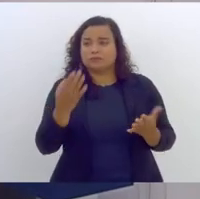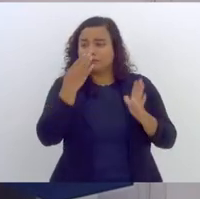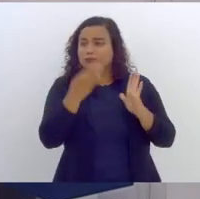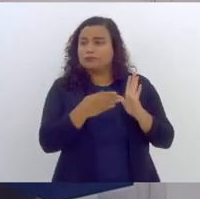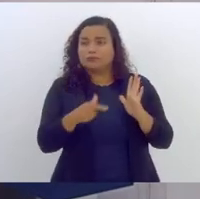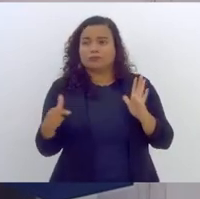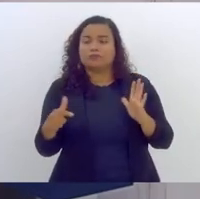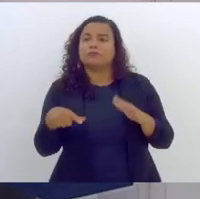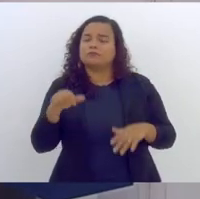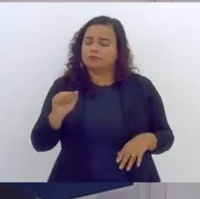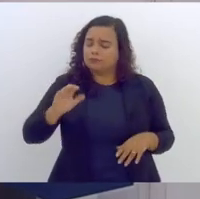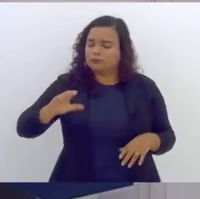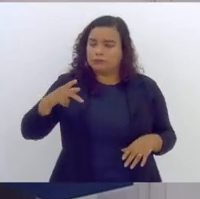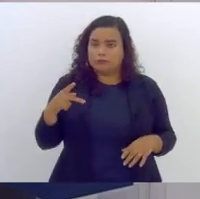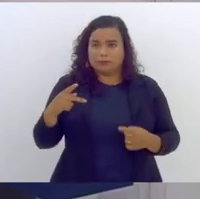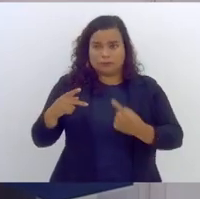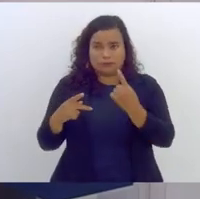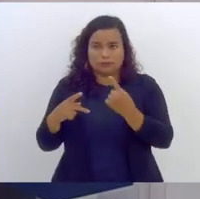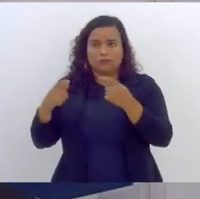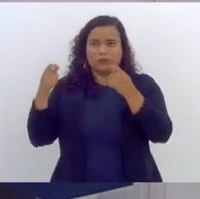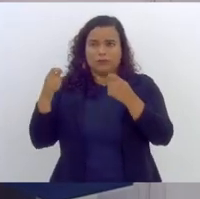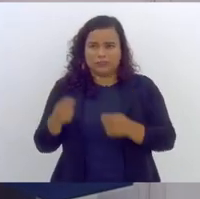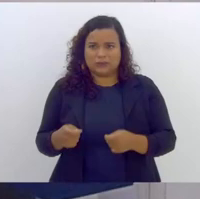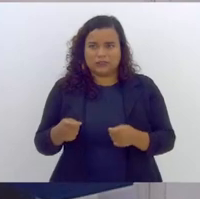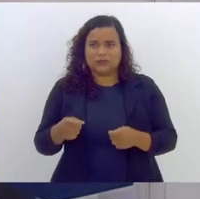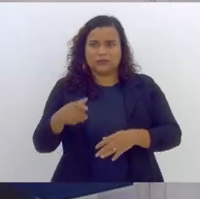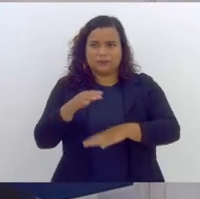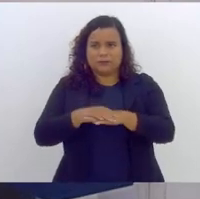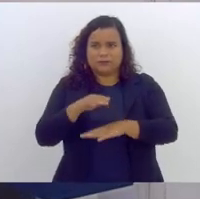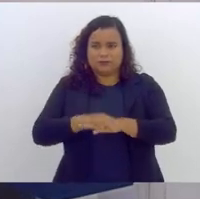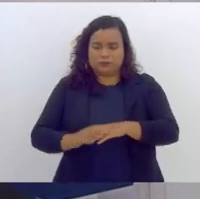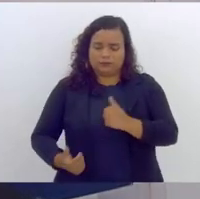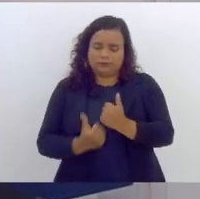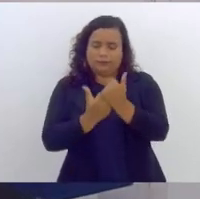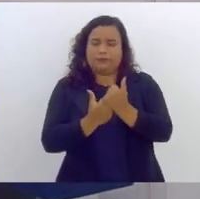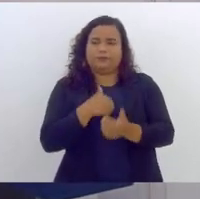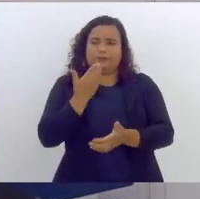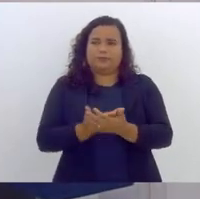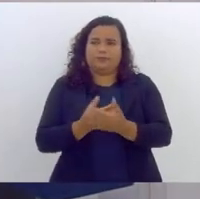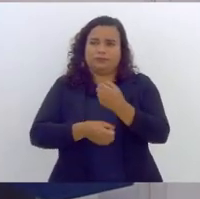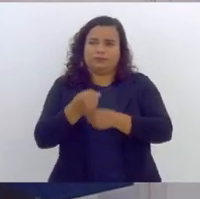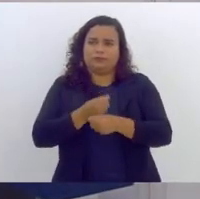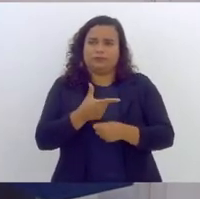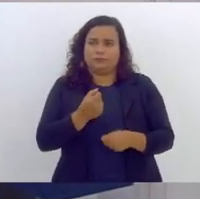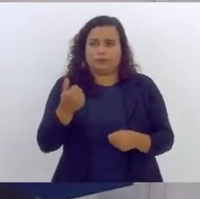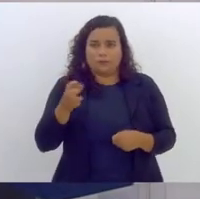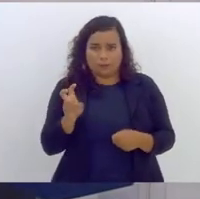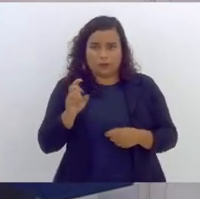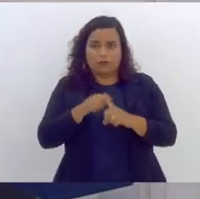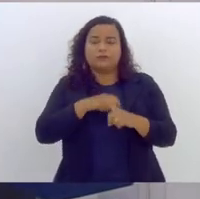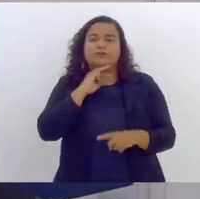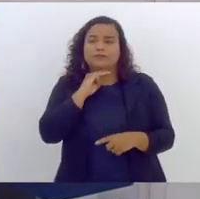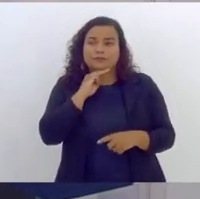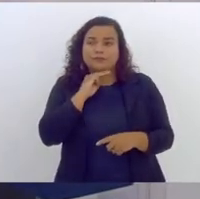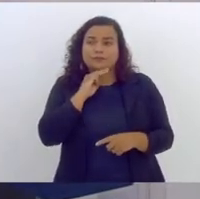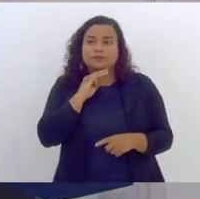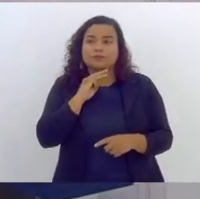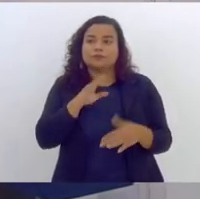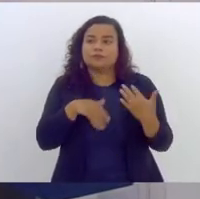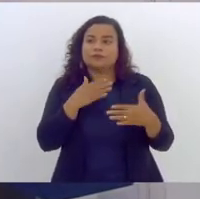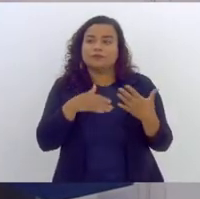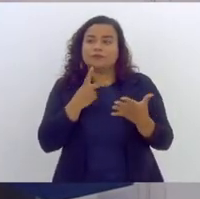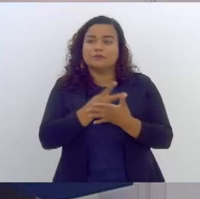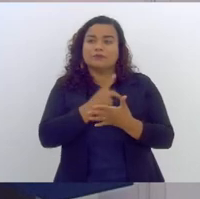ACP Manteve a gente um prato suspenso até 2015 tá em março de 2015 foi